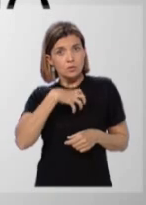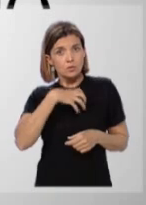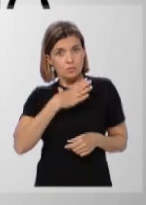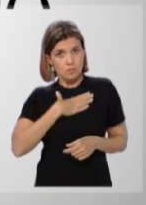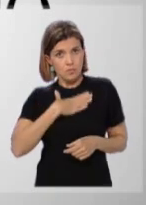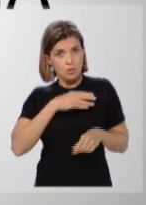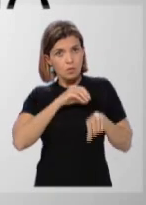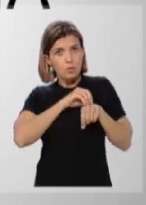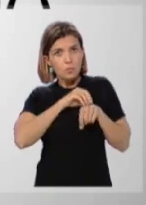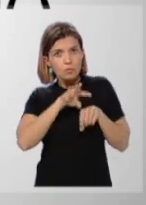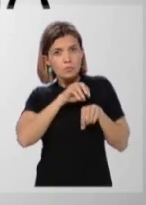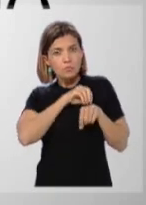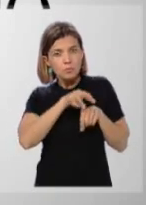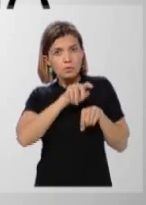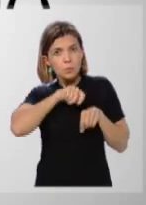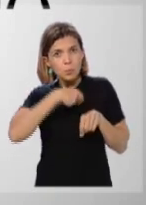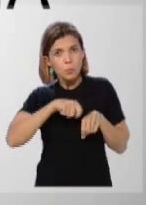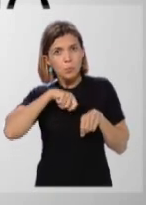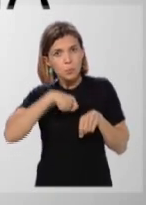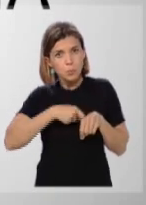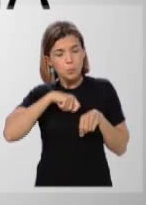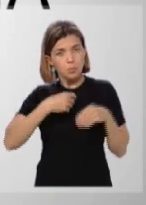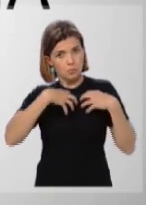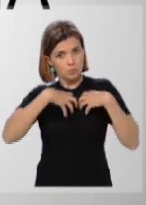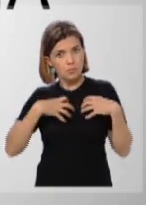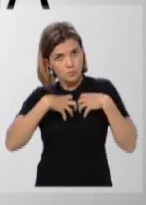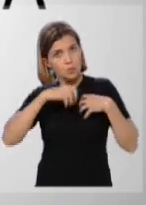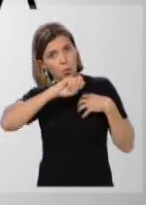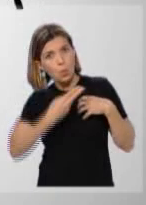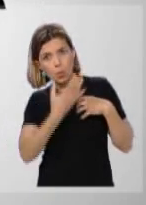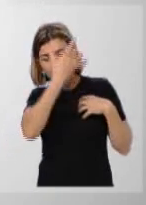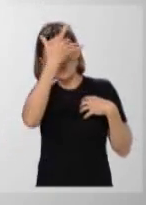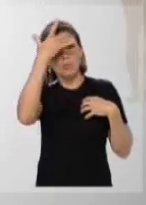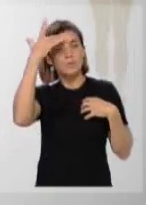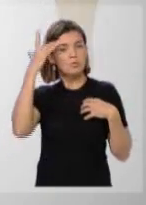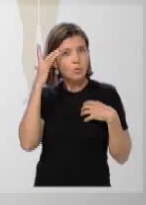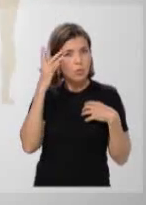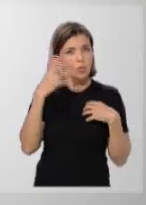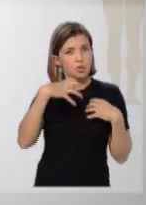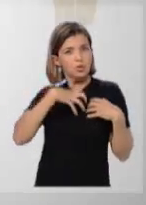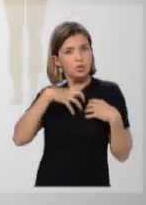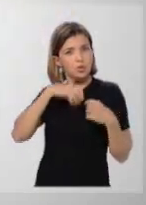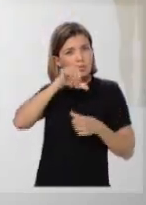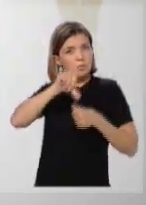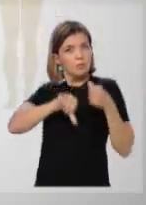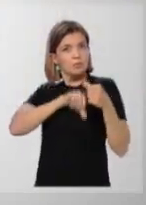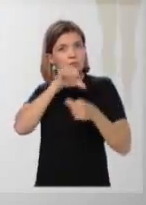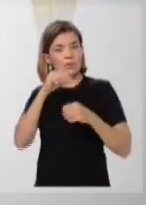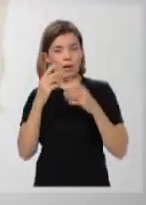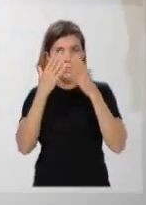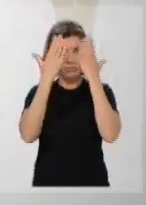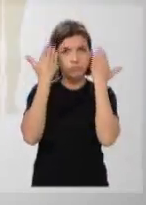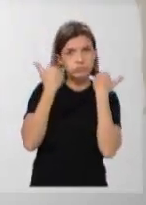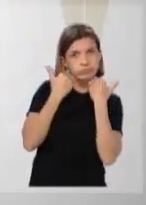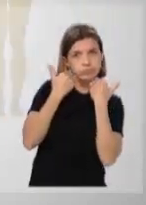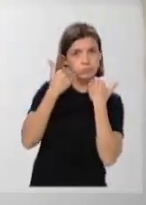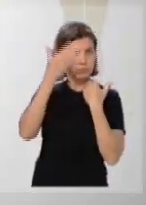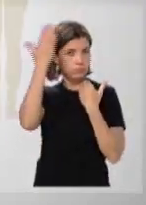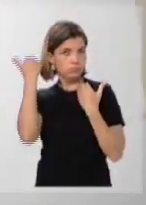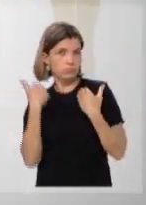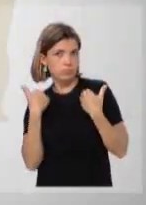ser vivo, o que permite a multiplicação dos indivíduos e a transmissão de suas características para as futuras